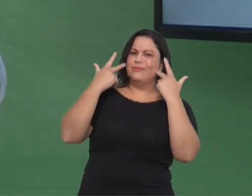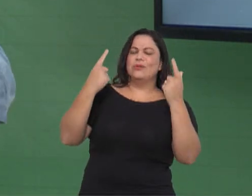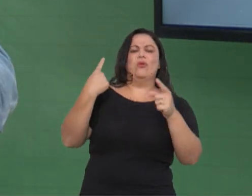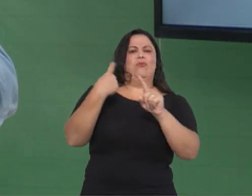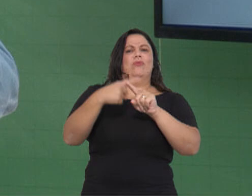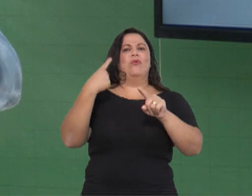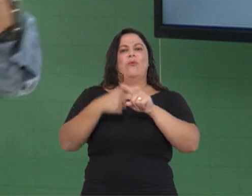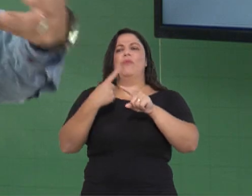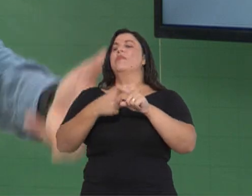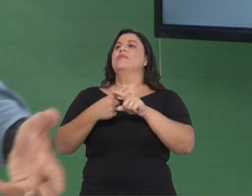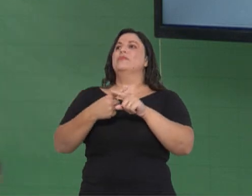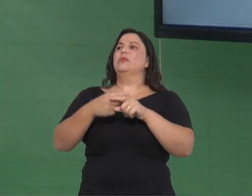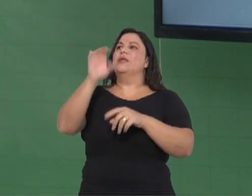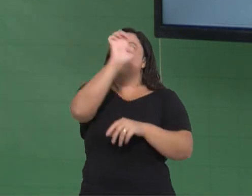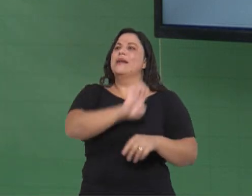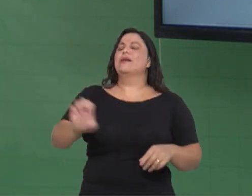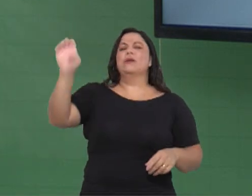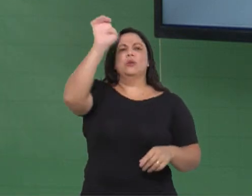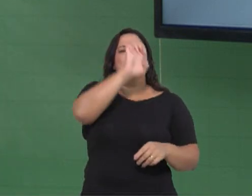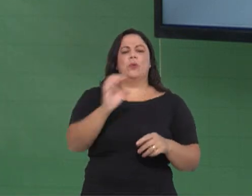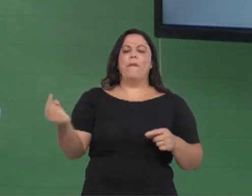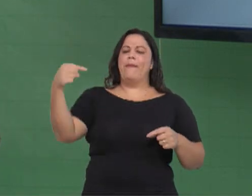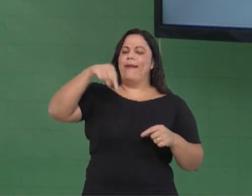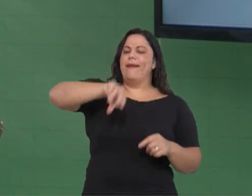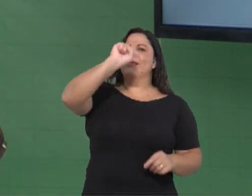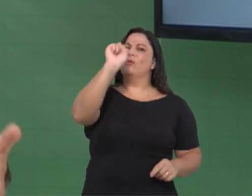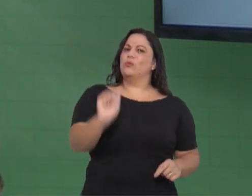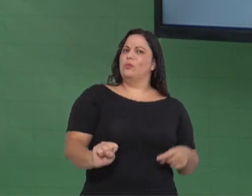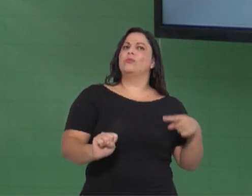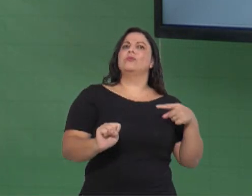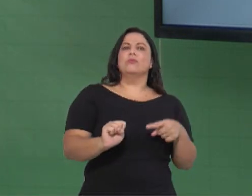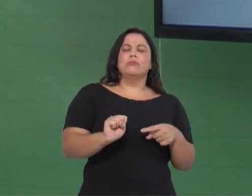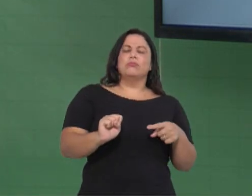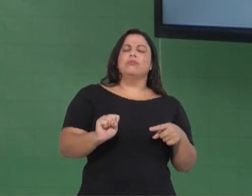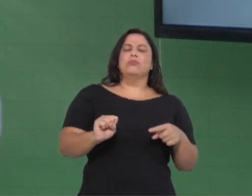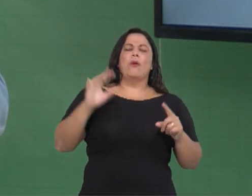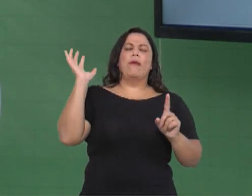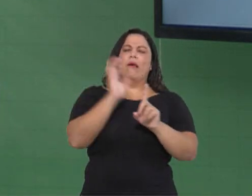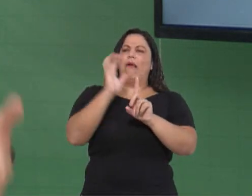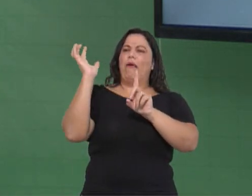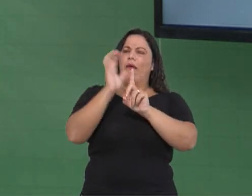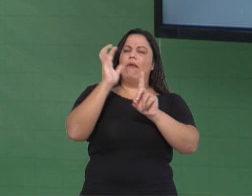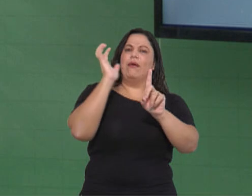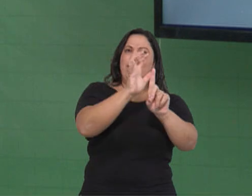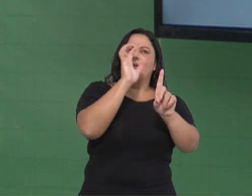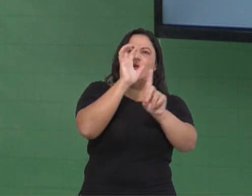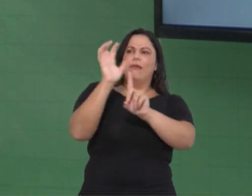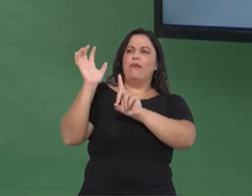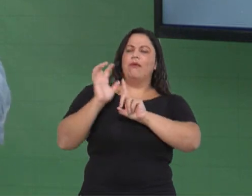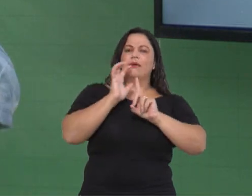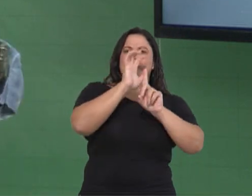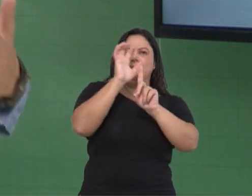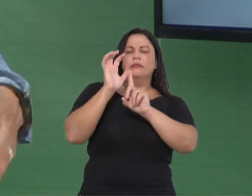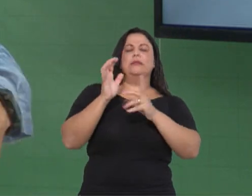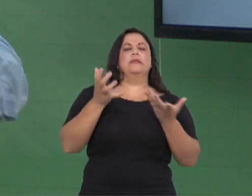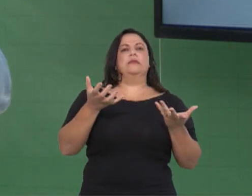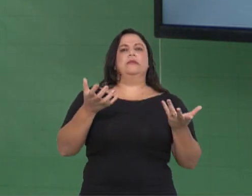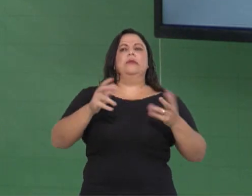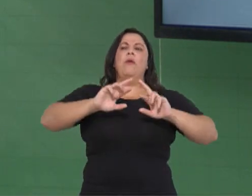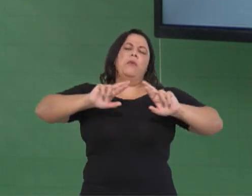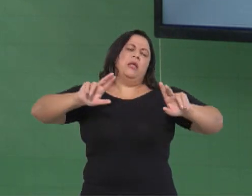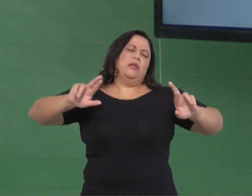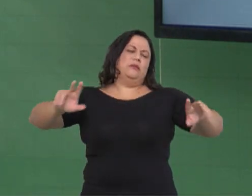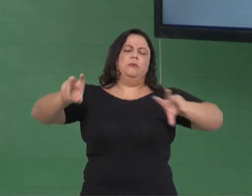por conta dessa influência, termos as cavalhadas, até por ser uma região com muitos sítios